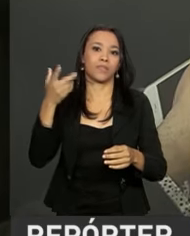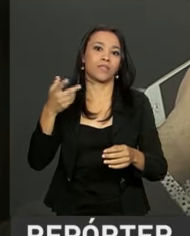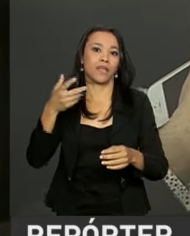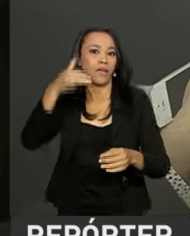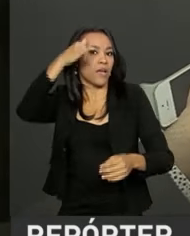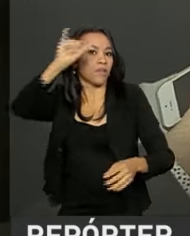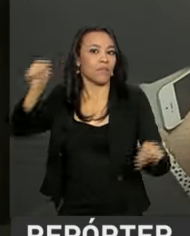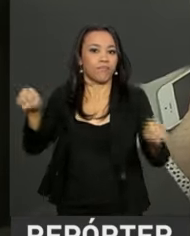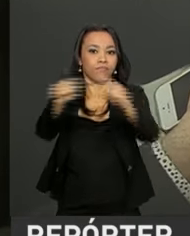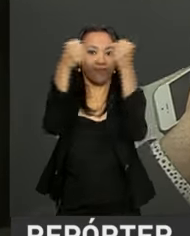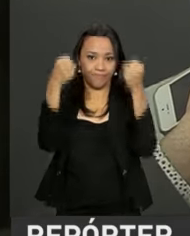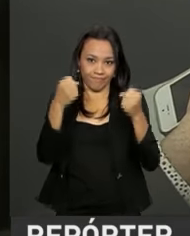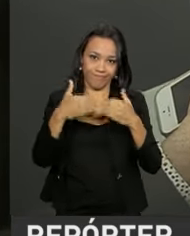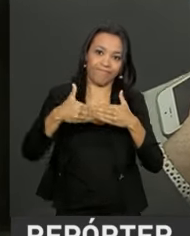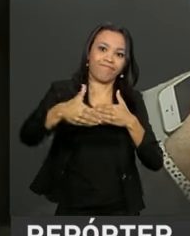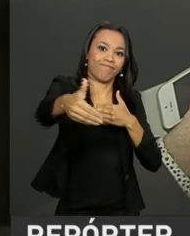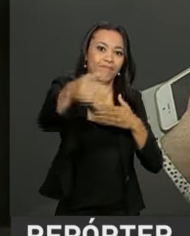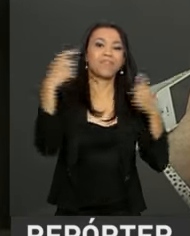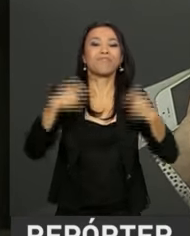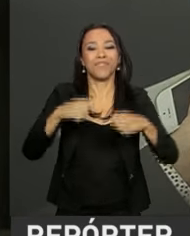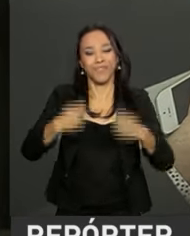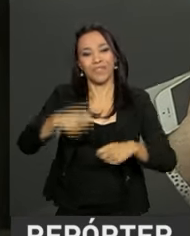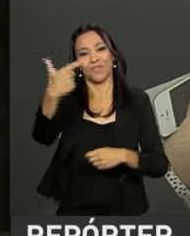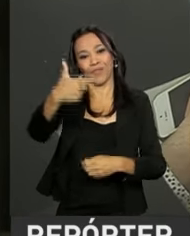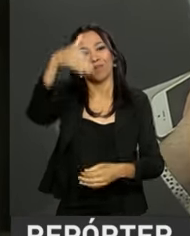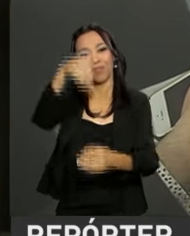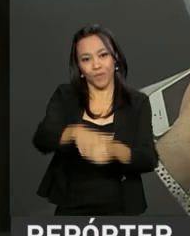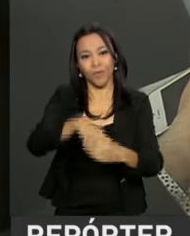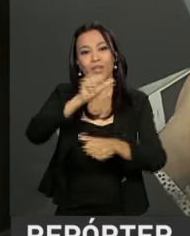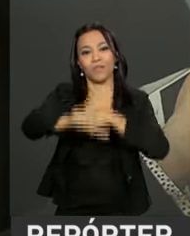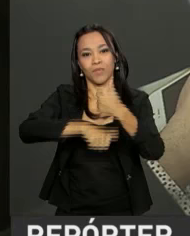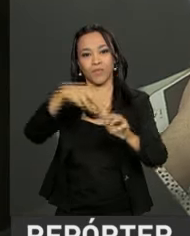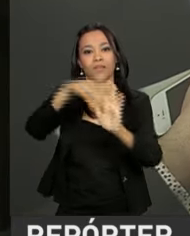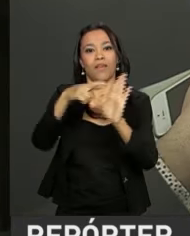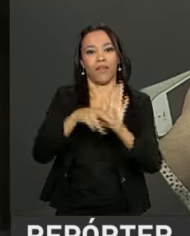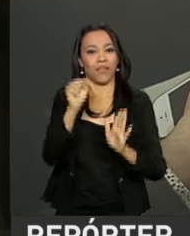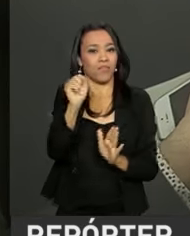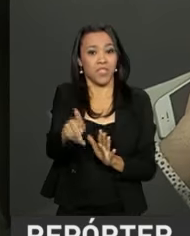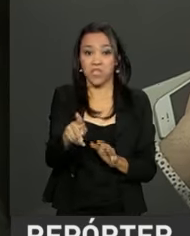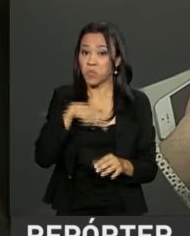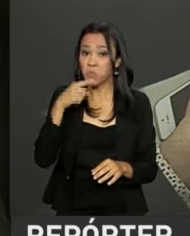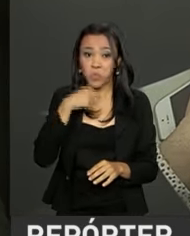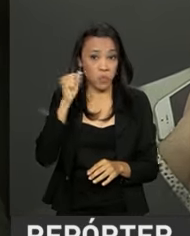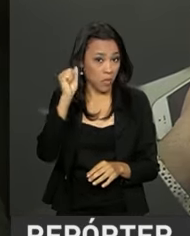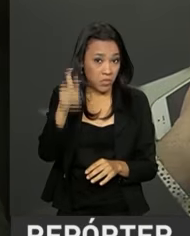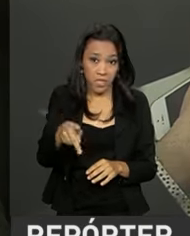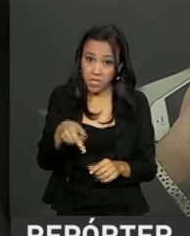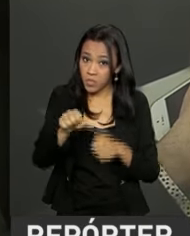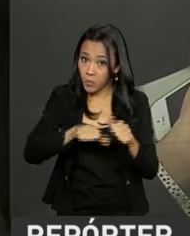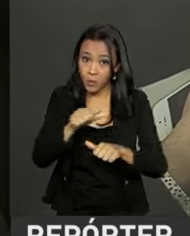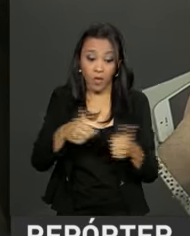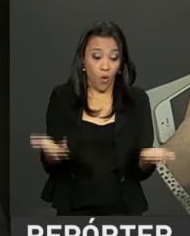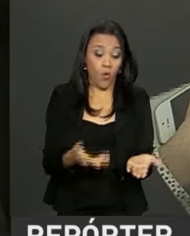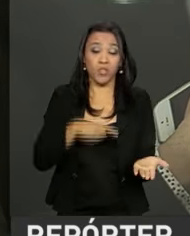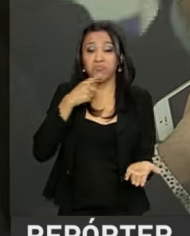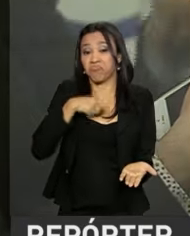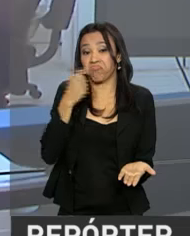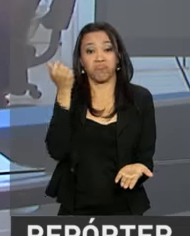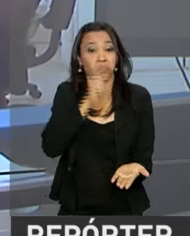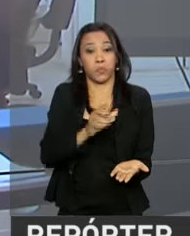fiscal. Mas ainda precisa o segundo turno e a reforma da Previdência. Sem a reforma da Previdência, a vitória de hoje não vai